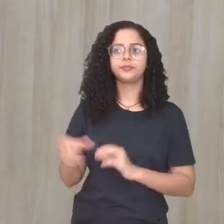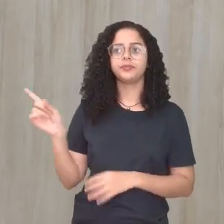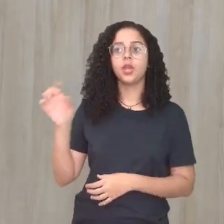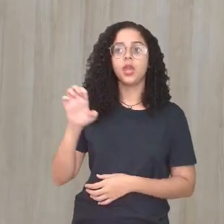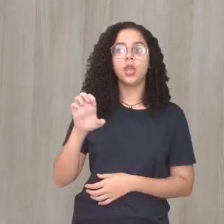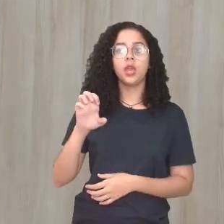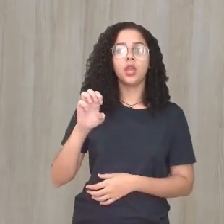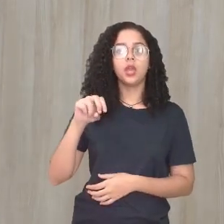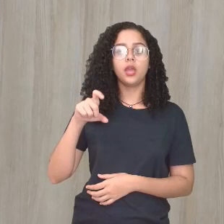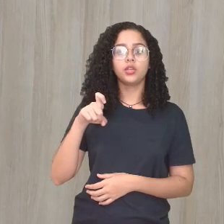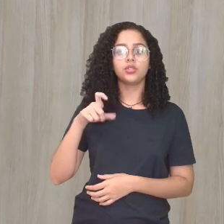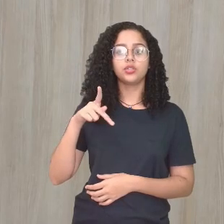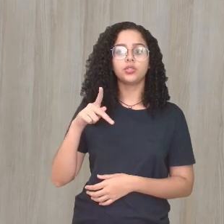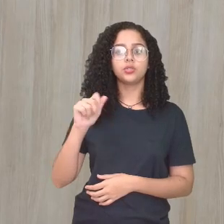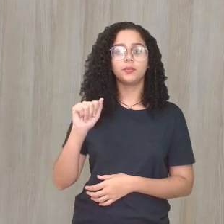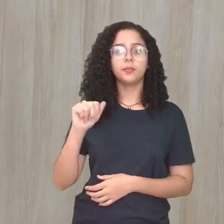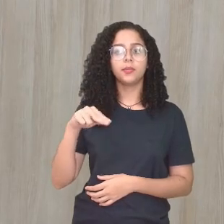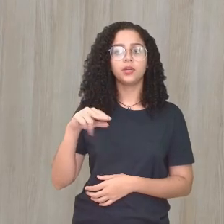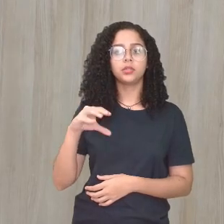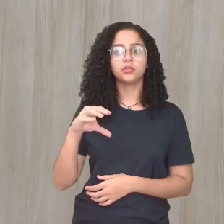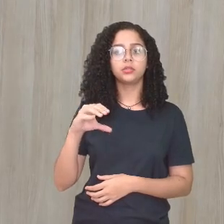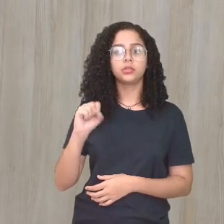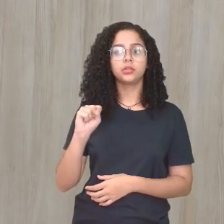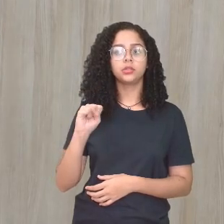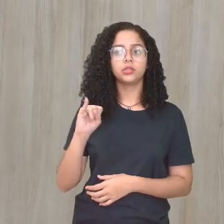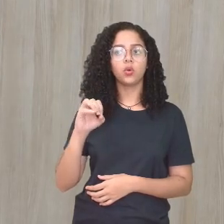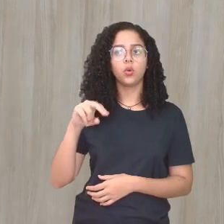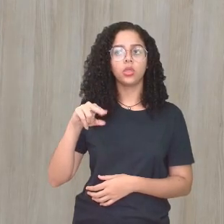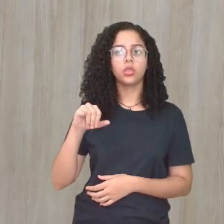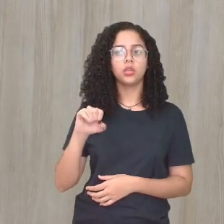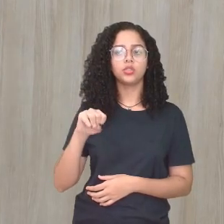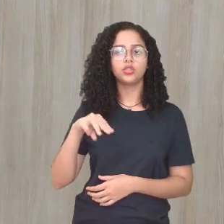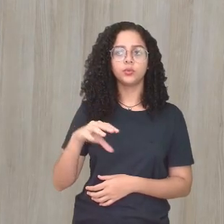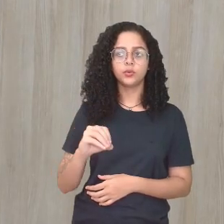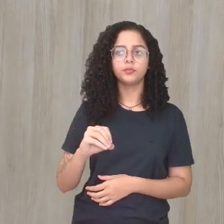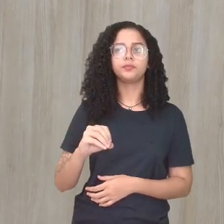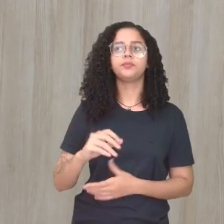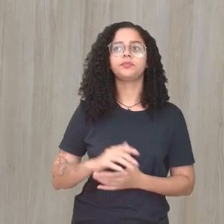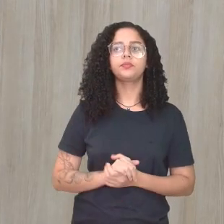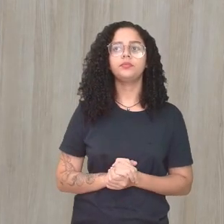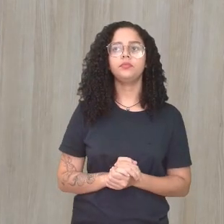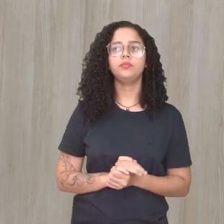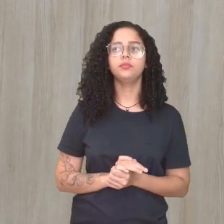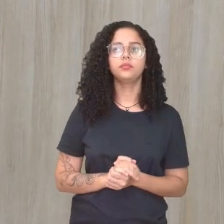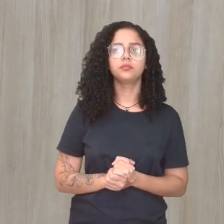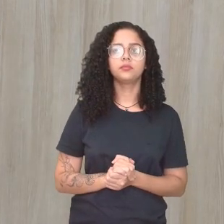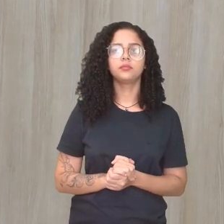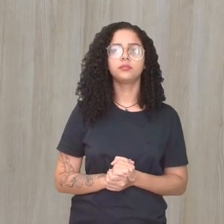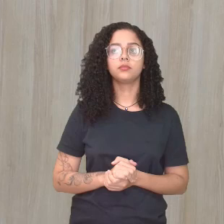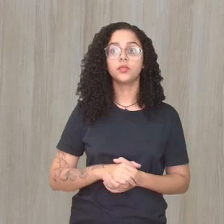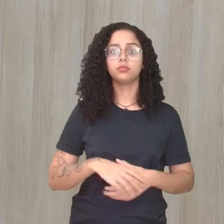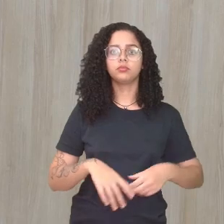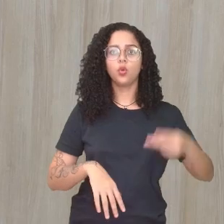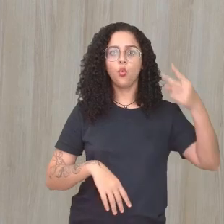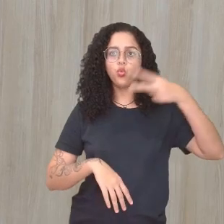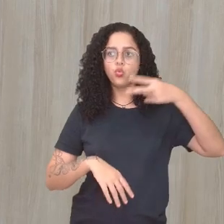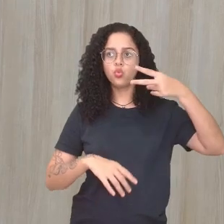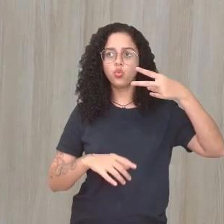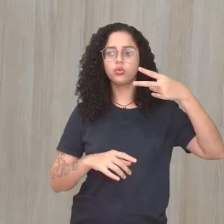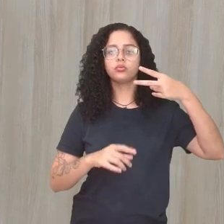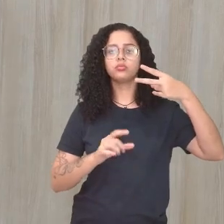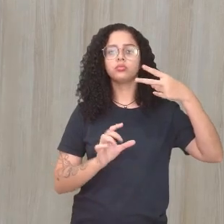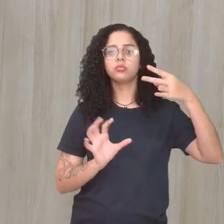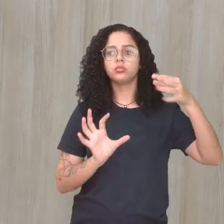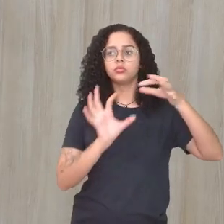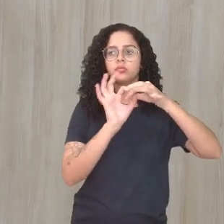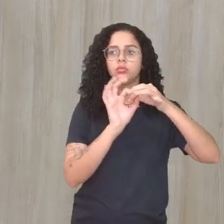Expansionismo. Vejam, a gente falou aqui, ó, nacionalismo extremado associado a militarismo. Vai gerar o quê? A ideia de que eu